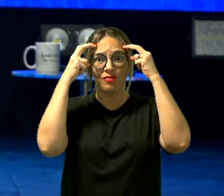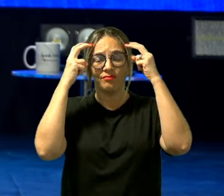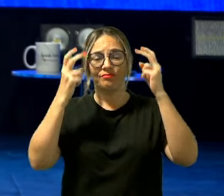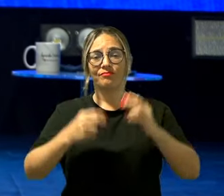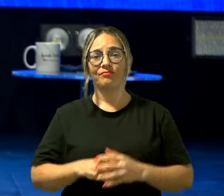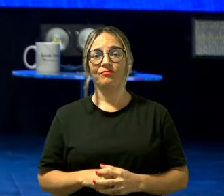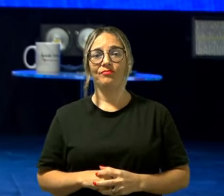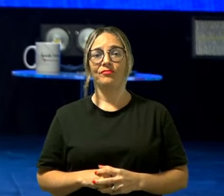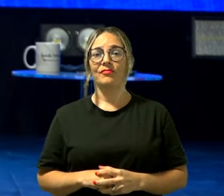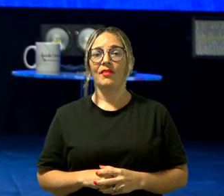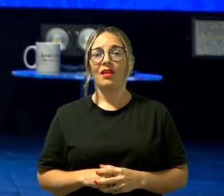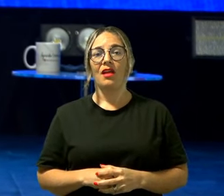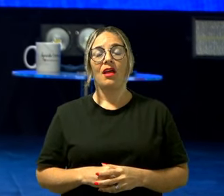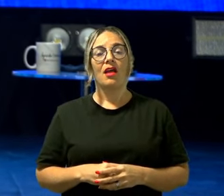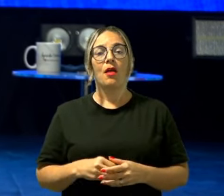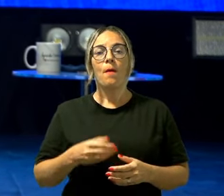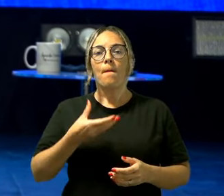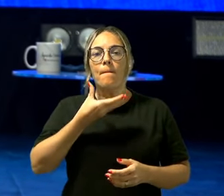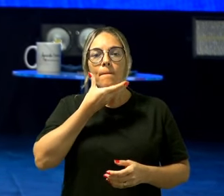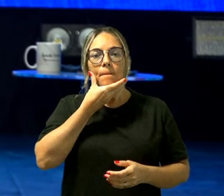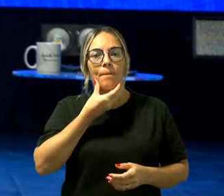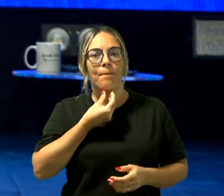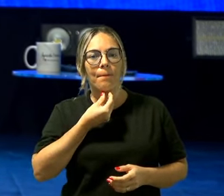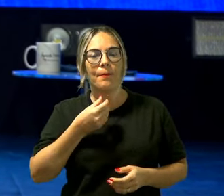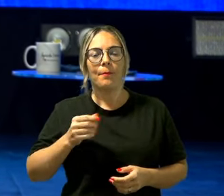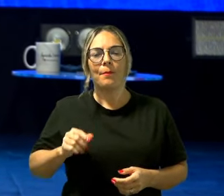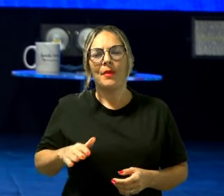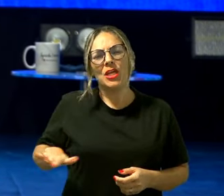todo recém-nascido, se fosse menino,